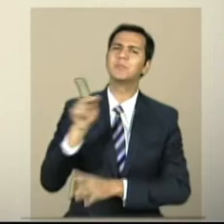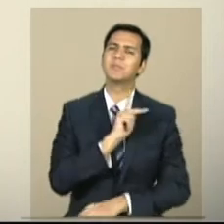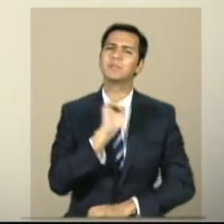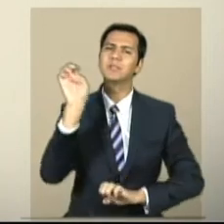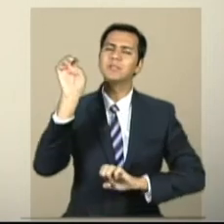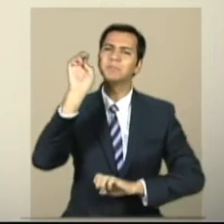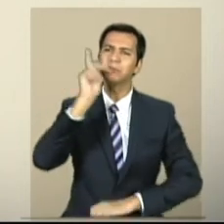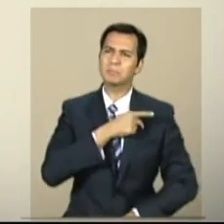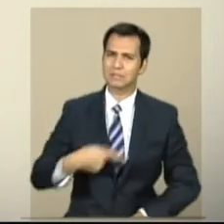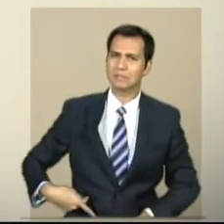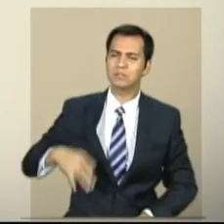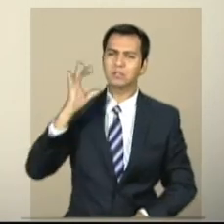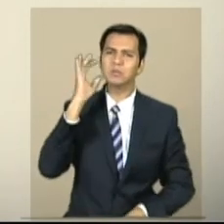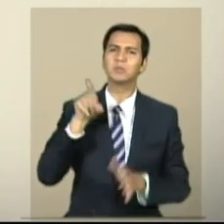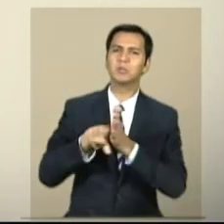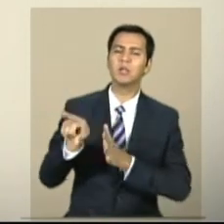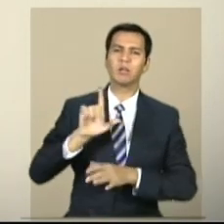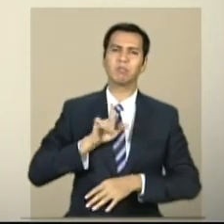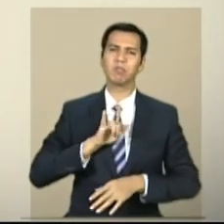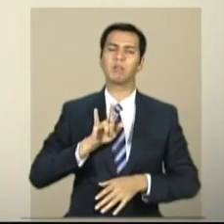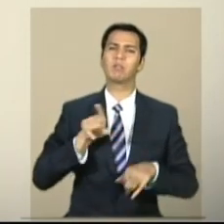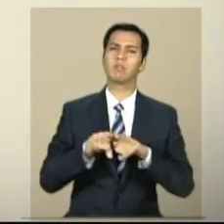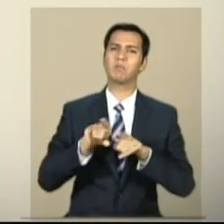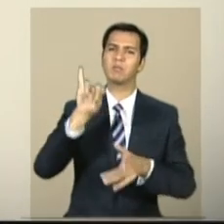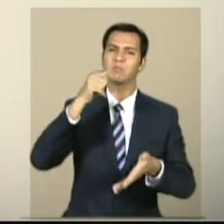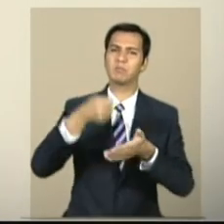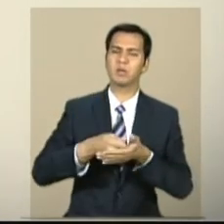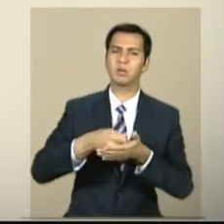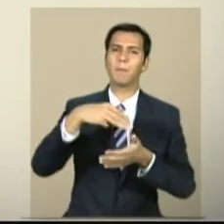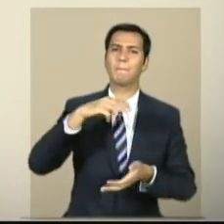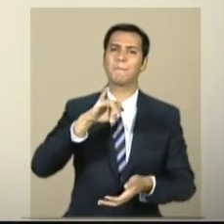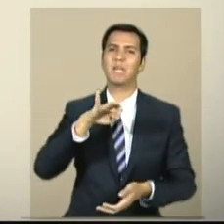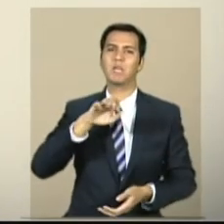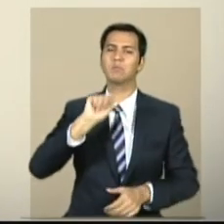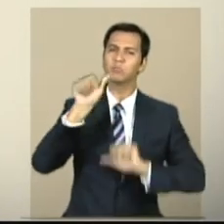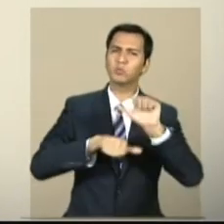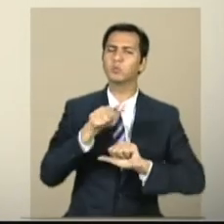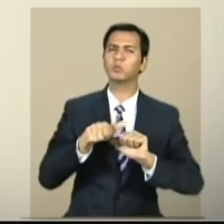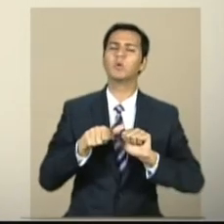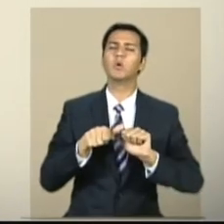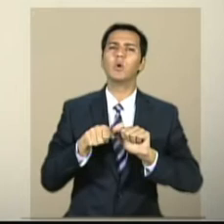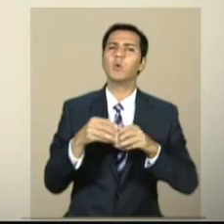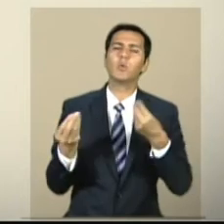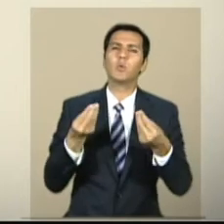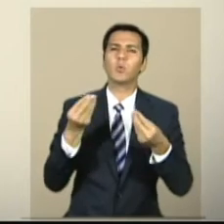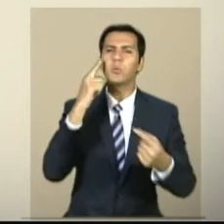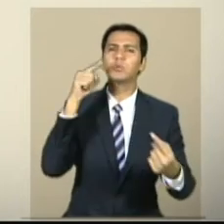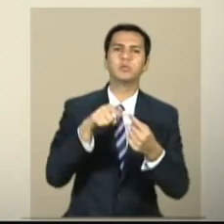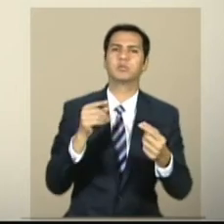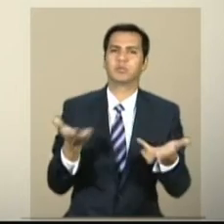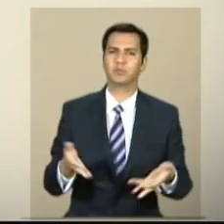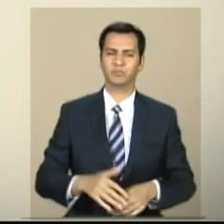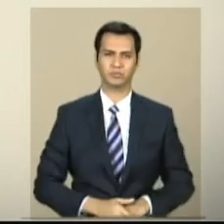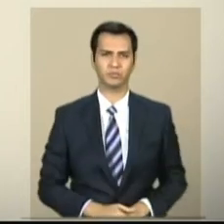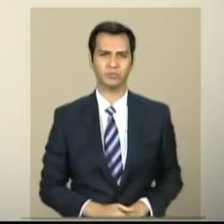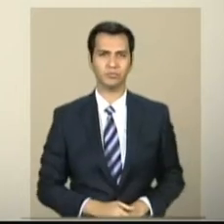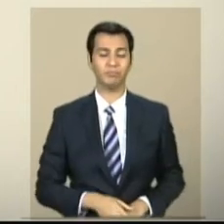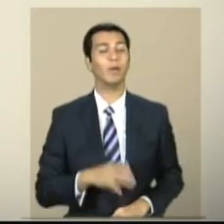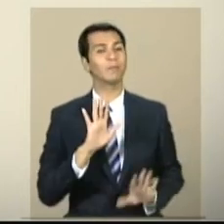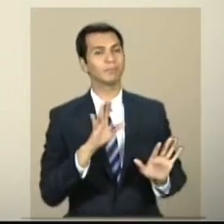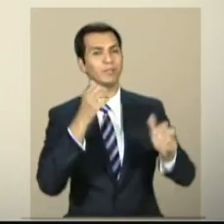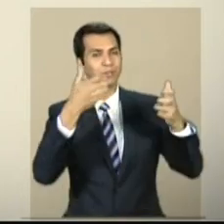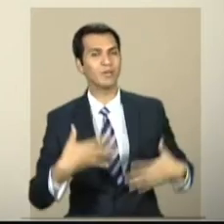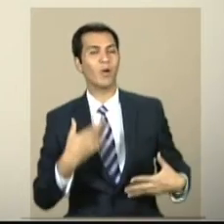individual, o MEI, também mudou. Qual é o objetivo, Presidenta? O objetivo do MEI é ampliar as oportunidades